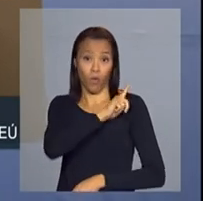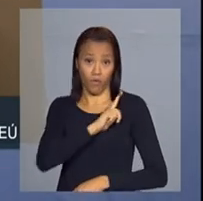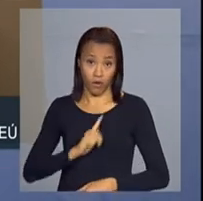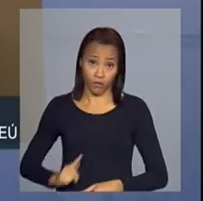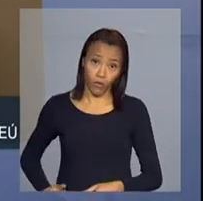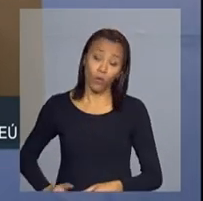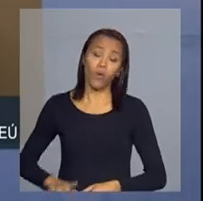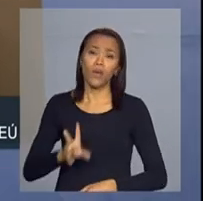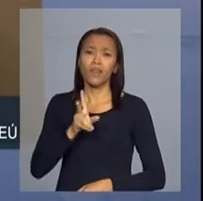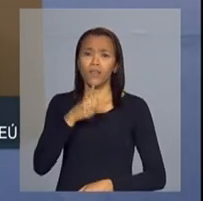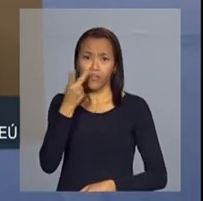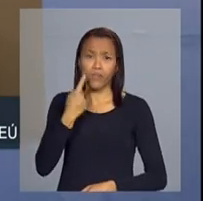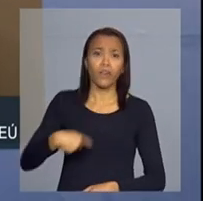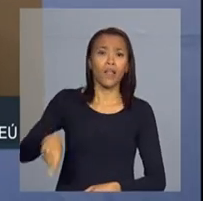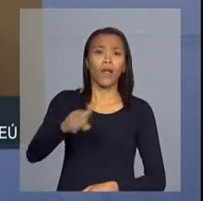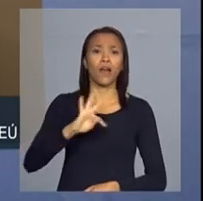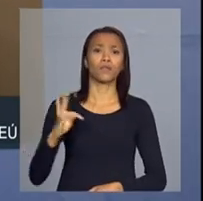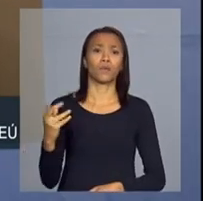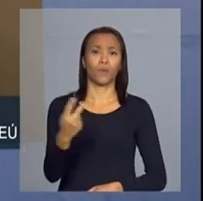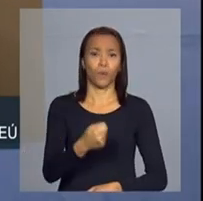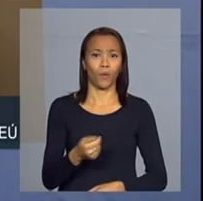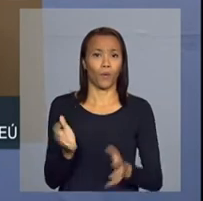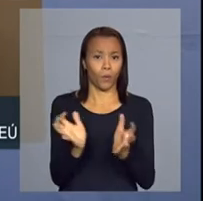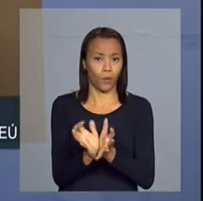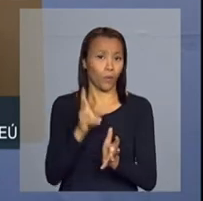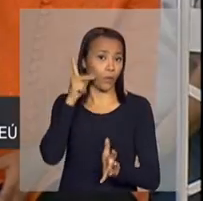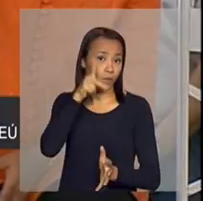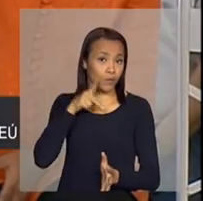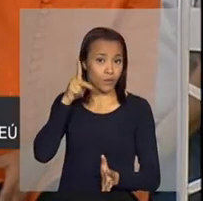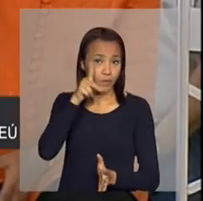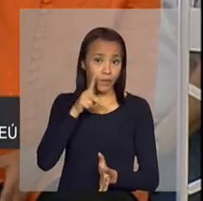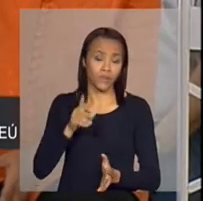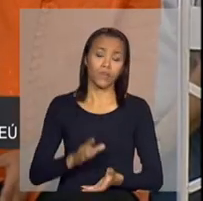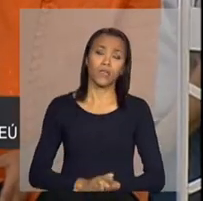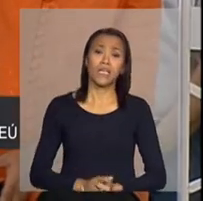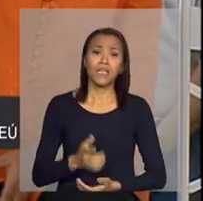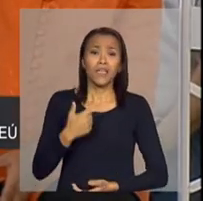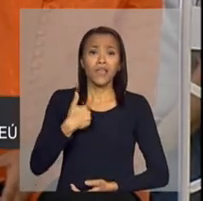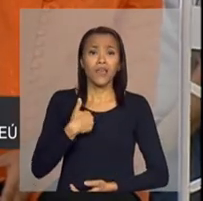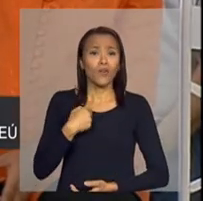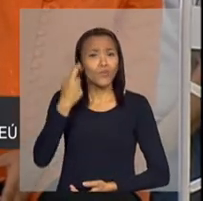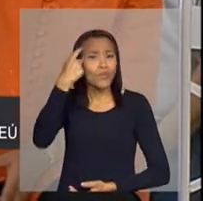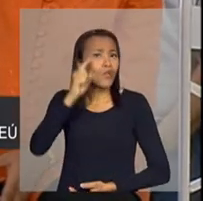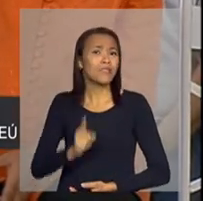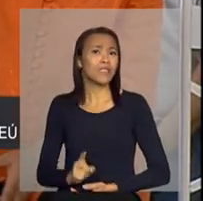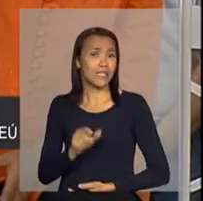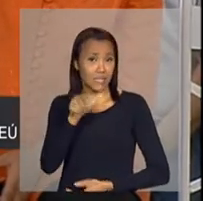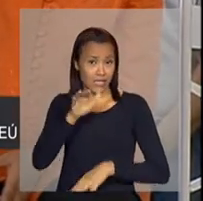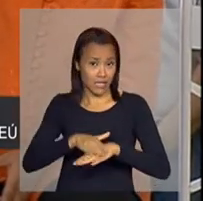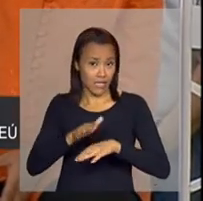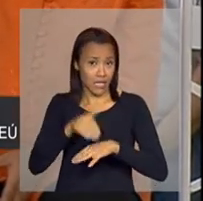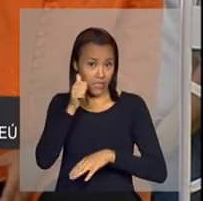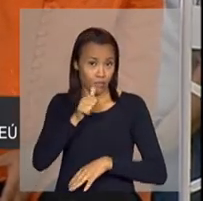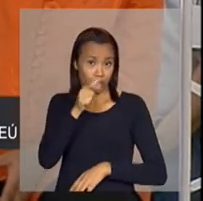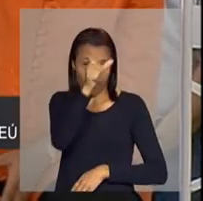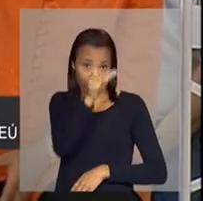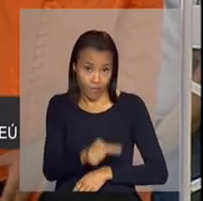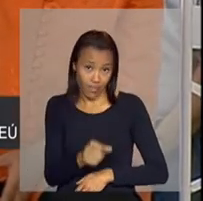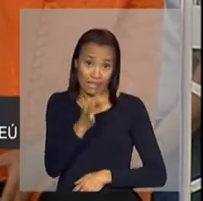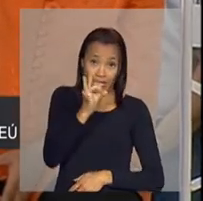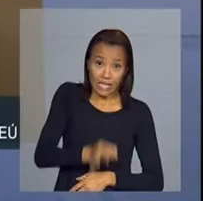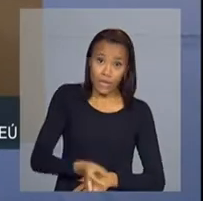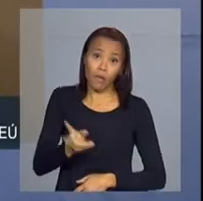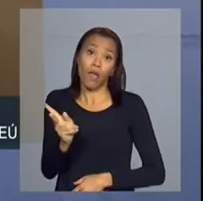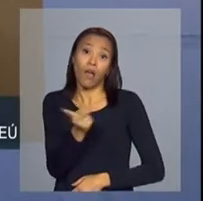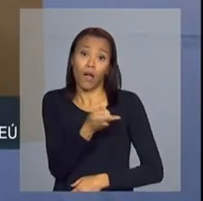aos nossos parlamentares, que eu não sei se Marisa está certa ou está errada, mas o